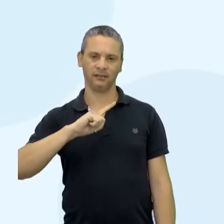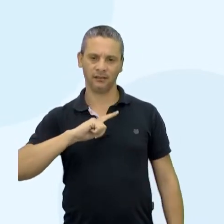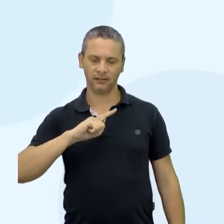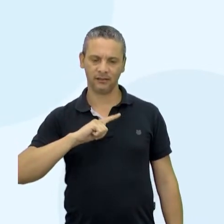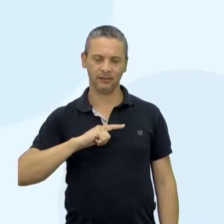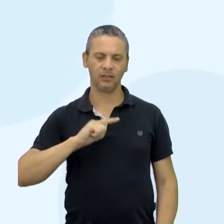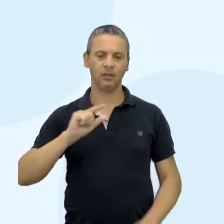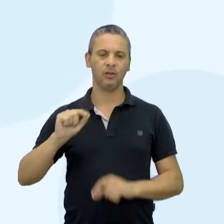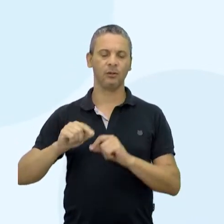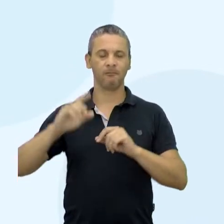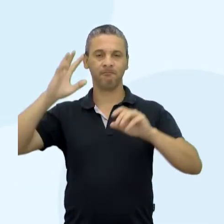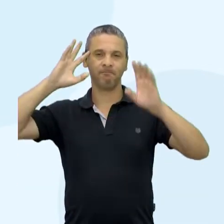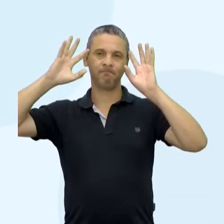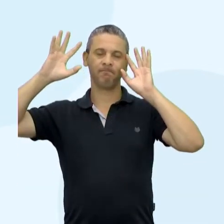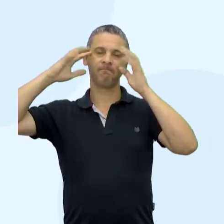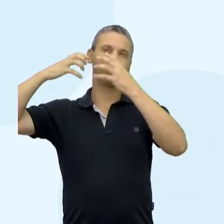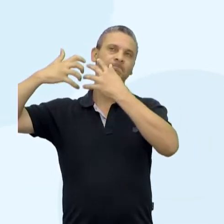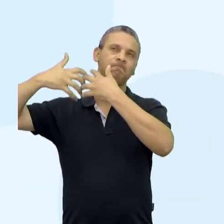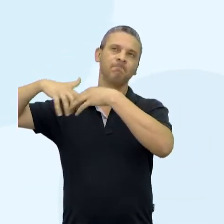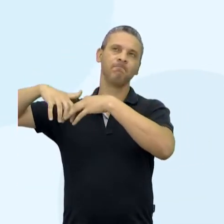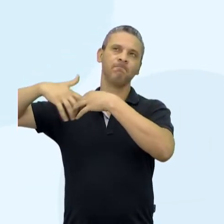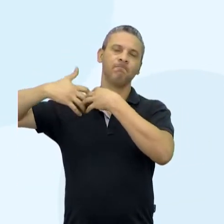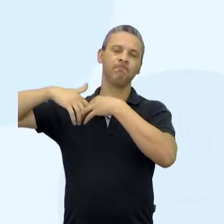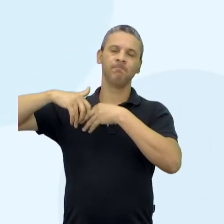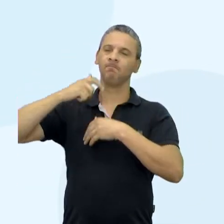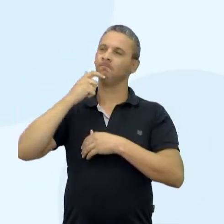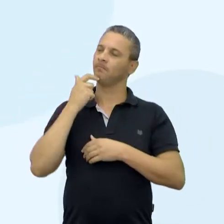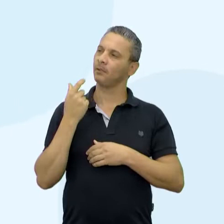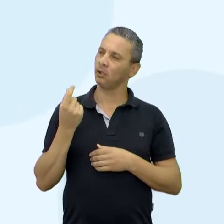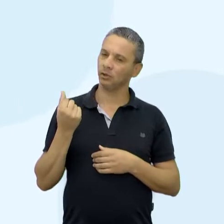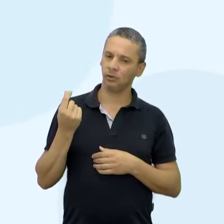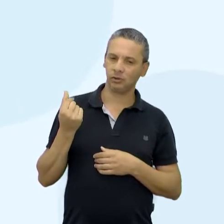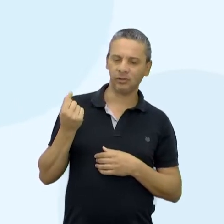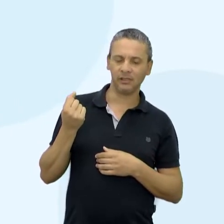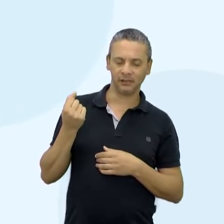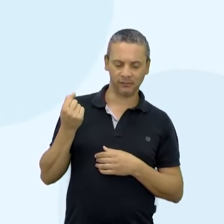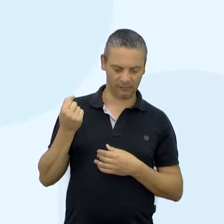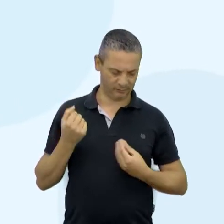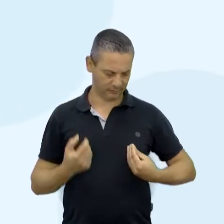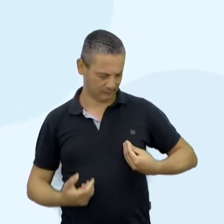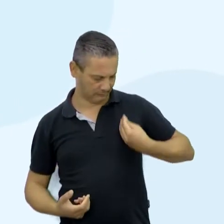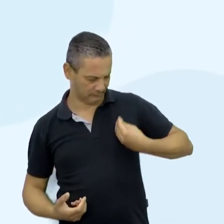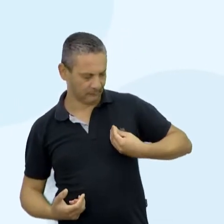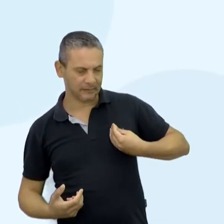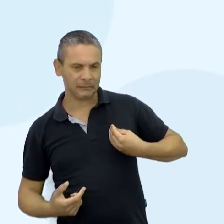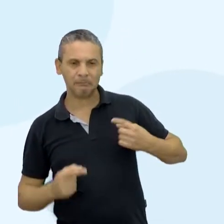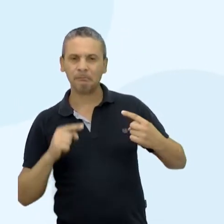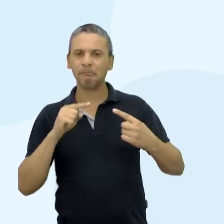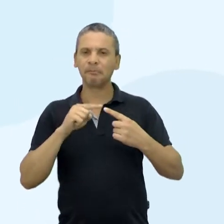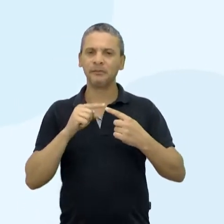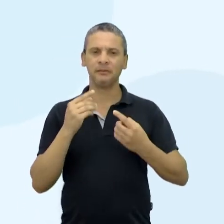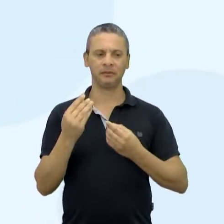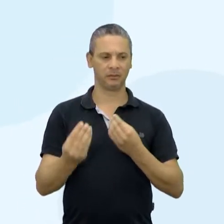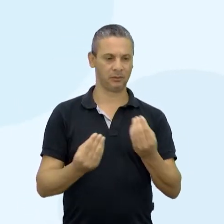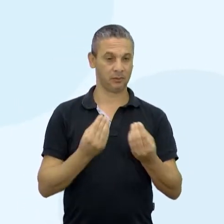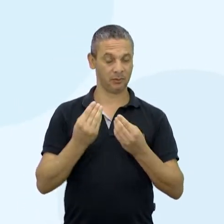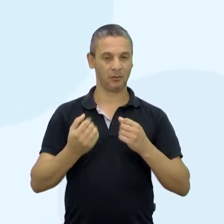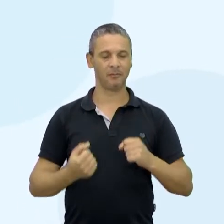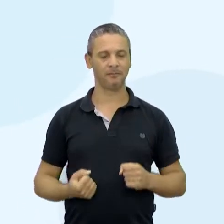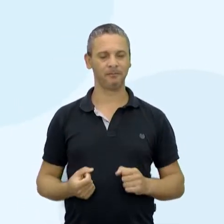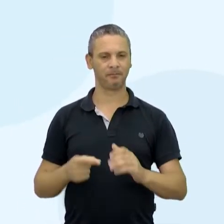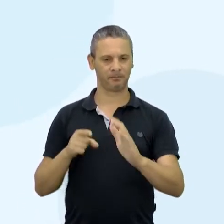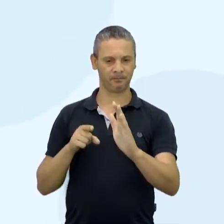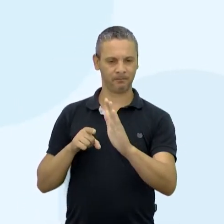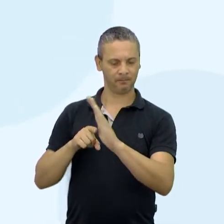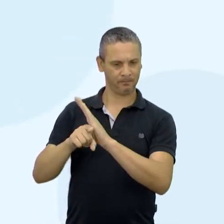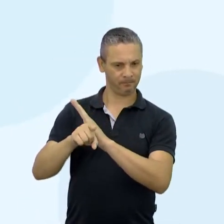nós vamos fazer aí uma reflexão sobre a nossa relação com o dinheiro e o nosso projeto de vida. E eu tenho aí uma